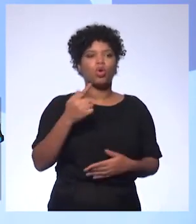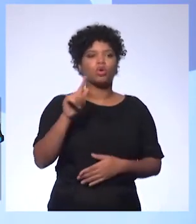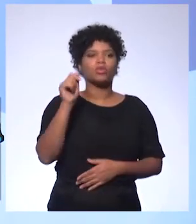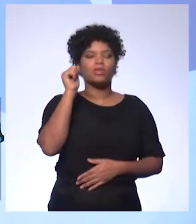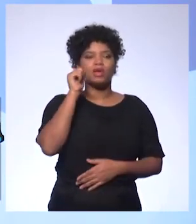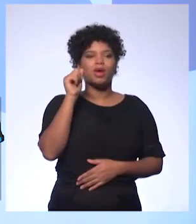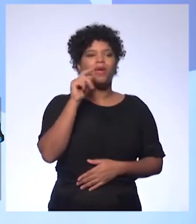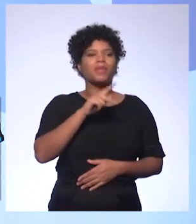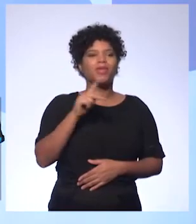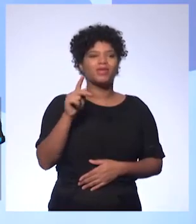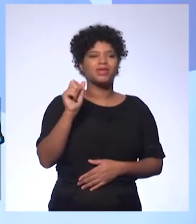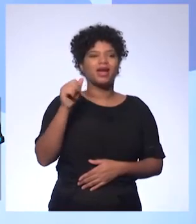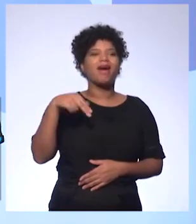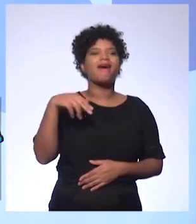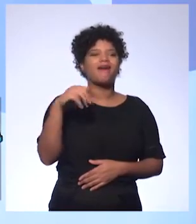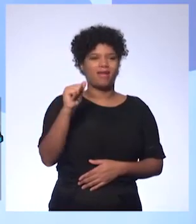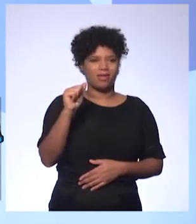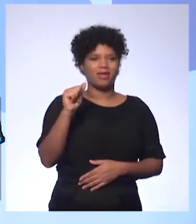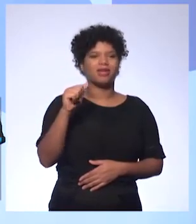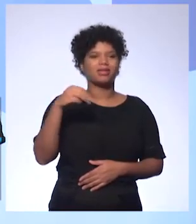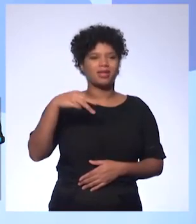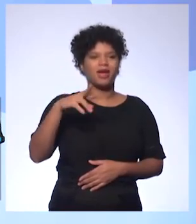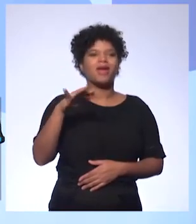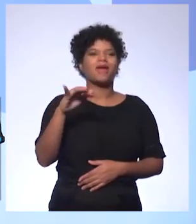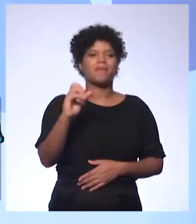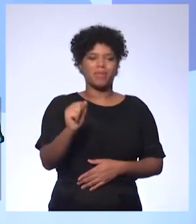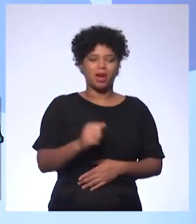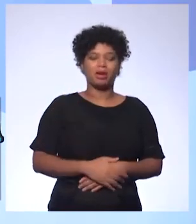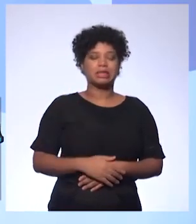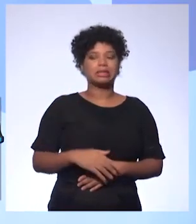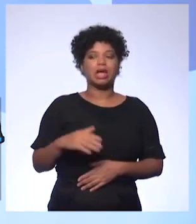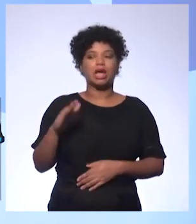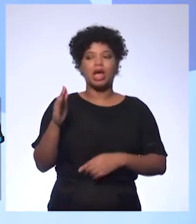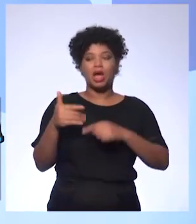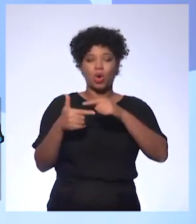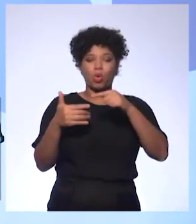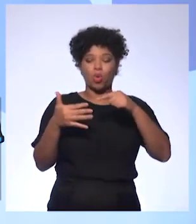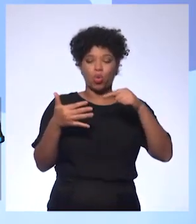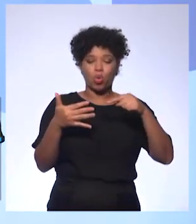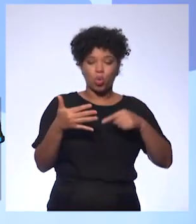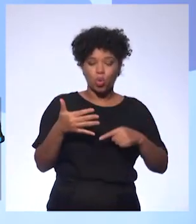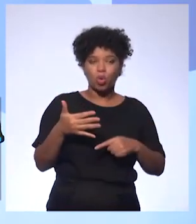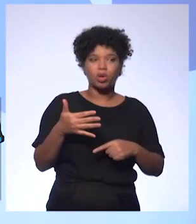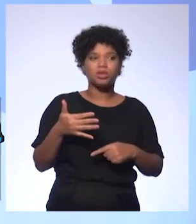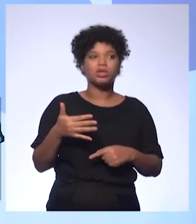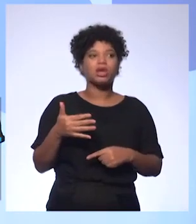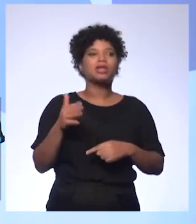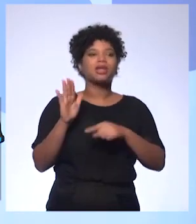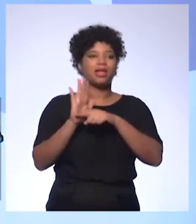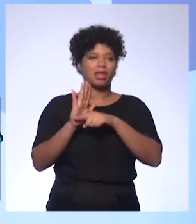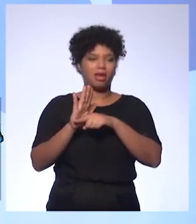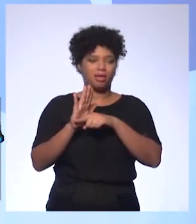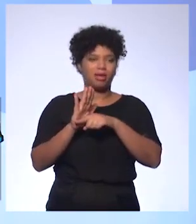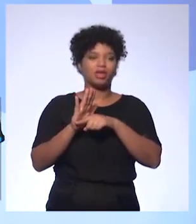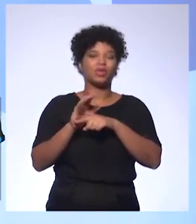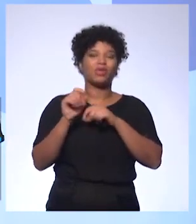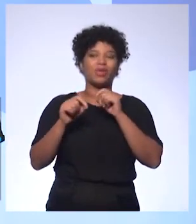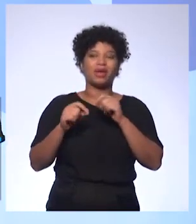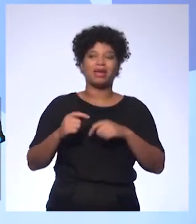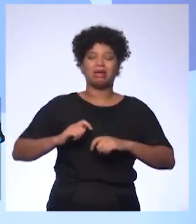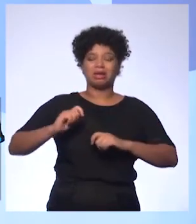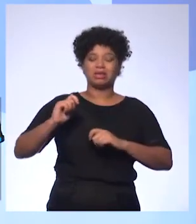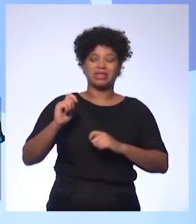Ana Maria, cobrar menos, se cobrar menos, né? Ela coloca aqui que ela tem que se cobrar menos. Professora Marilúcia, aprender a